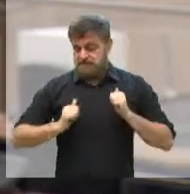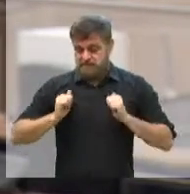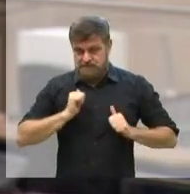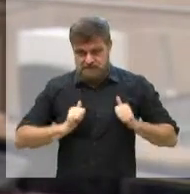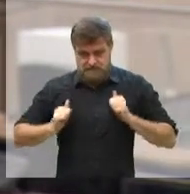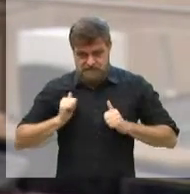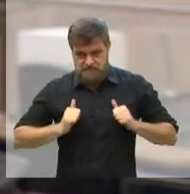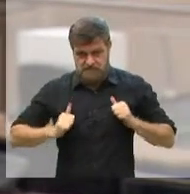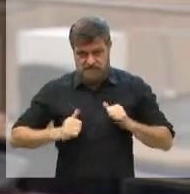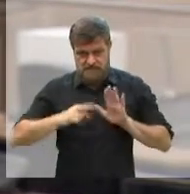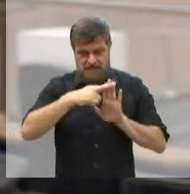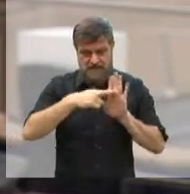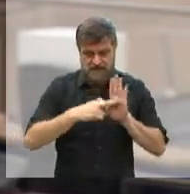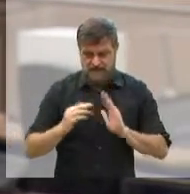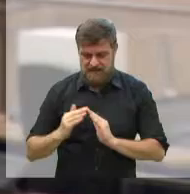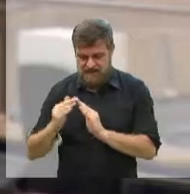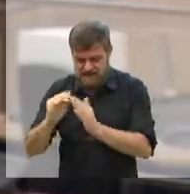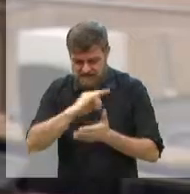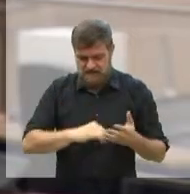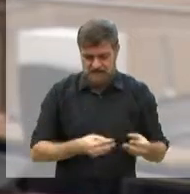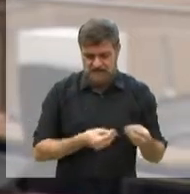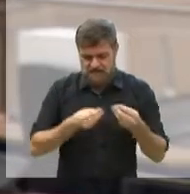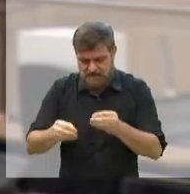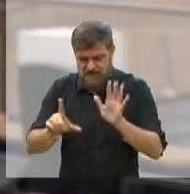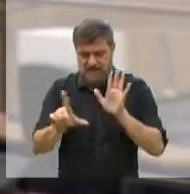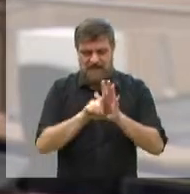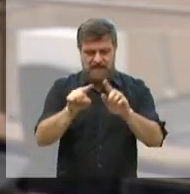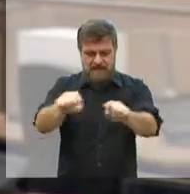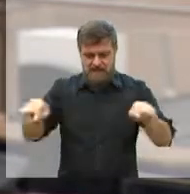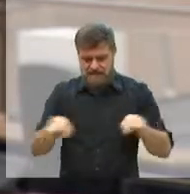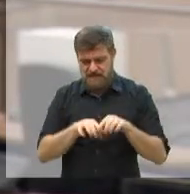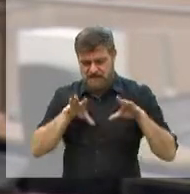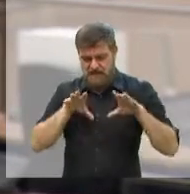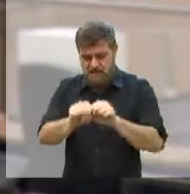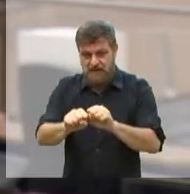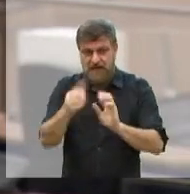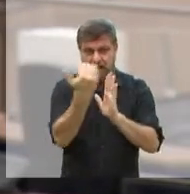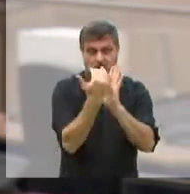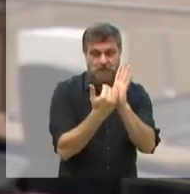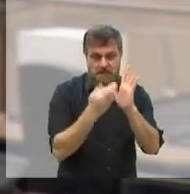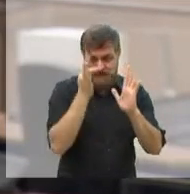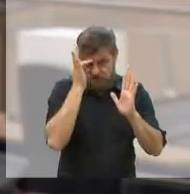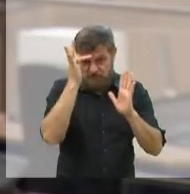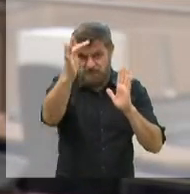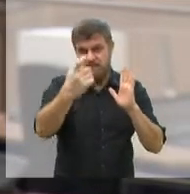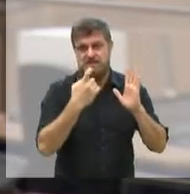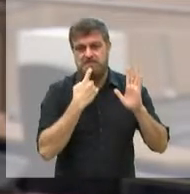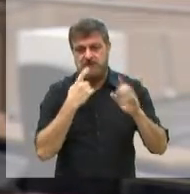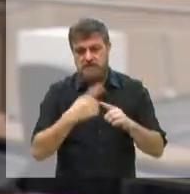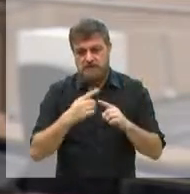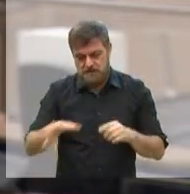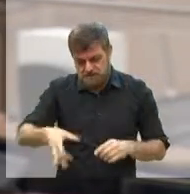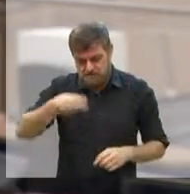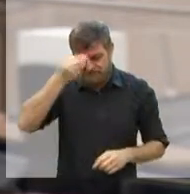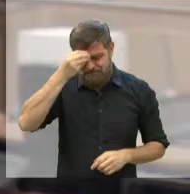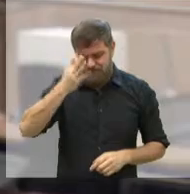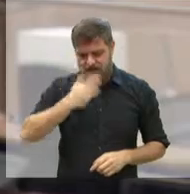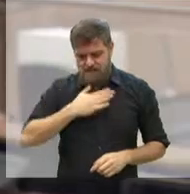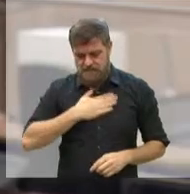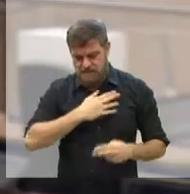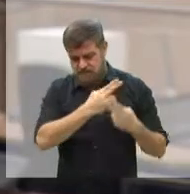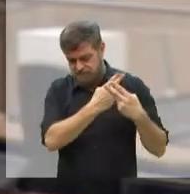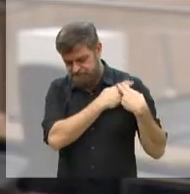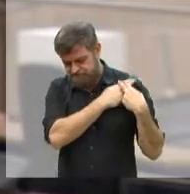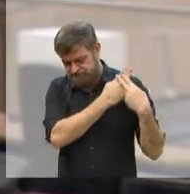de regularização fundiária, lei de uso e ocupação do solo, plano diretor, tendo em vista que eu compreendo que foi a minha missão, na